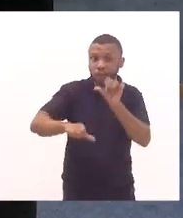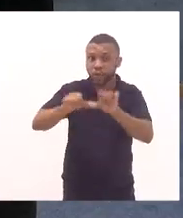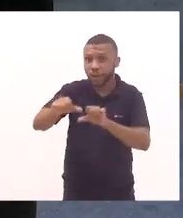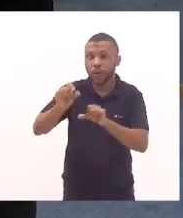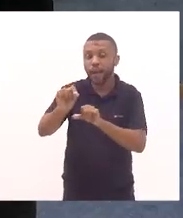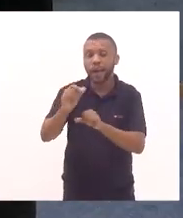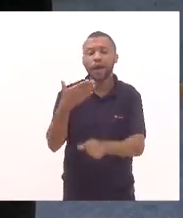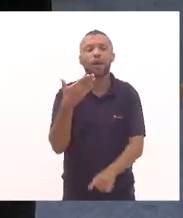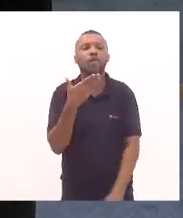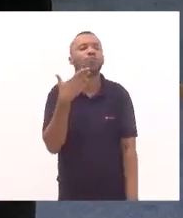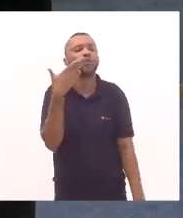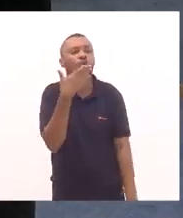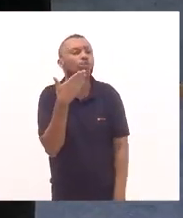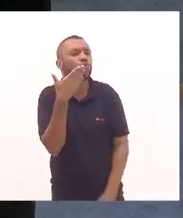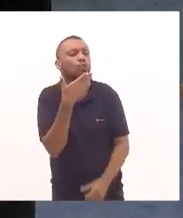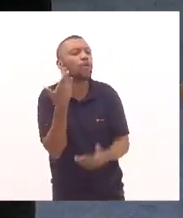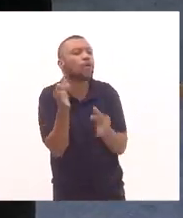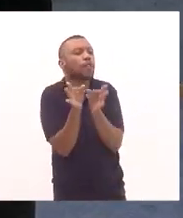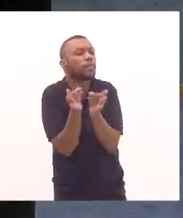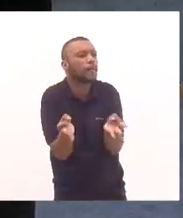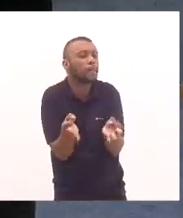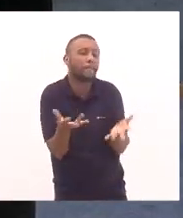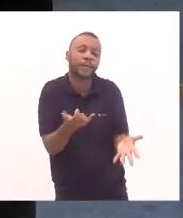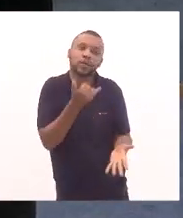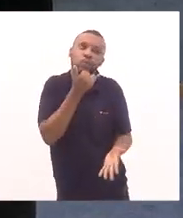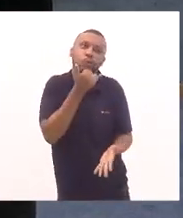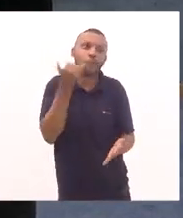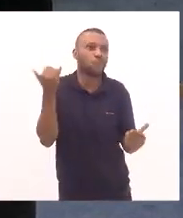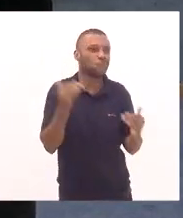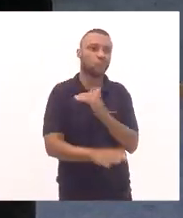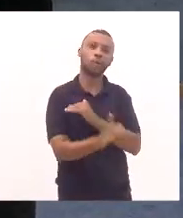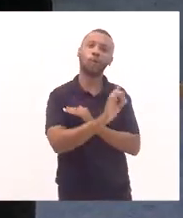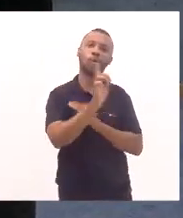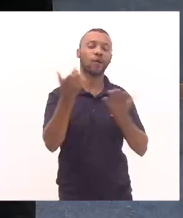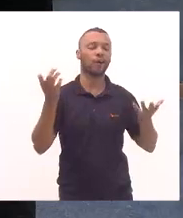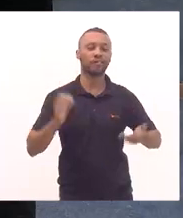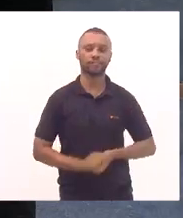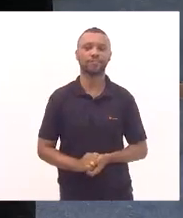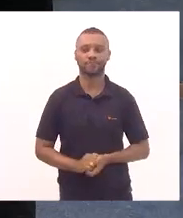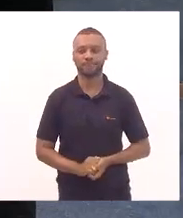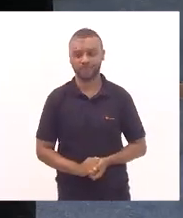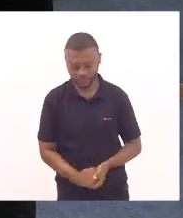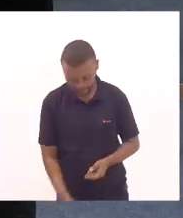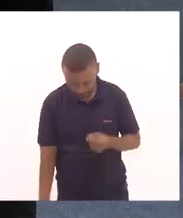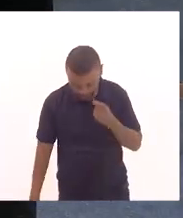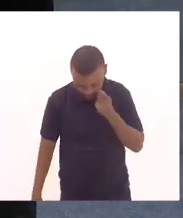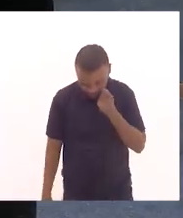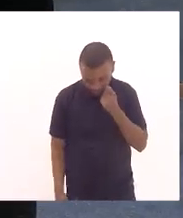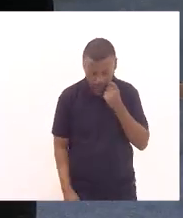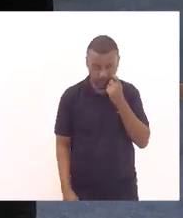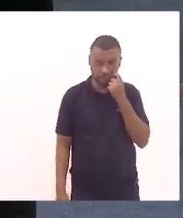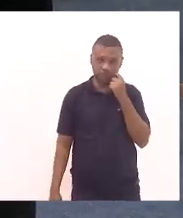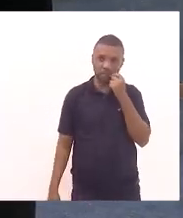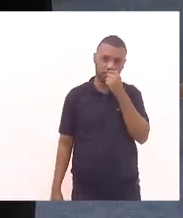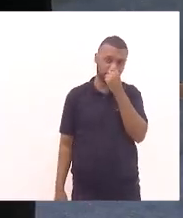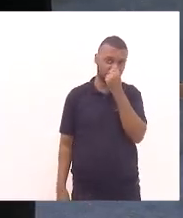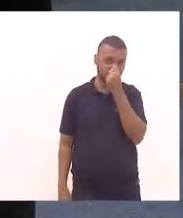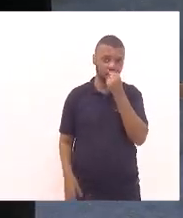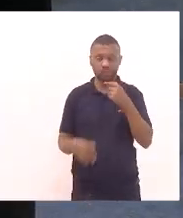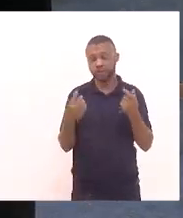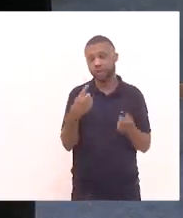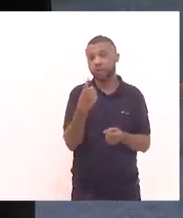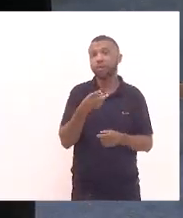por doçura. Aí não tem acordo, presidente. Então, vamos prosseguir,